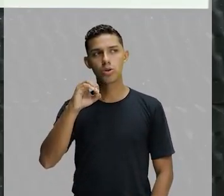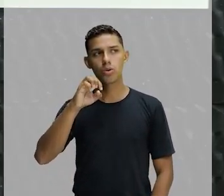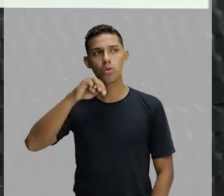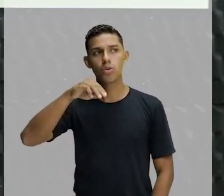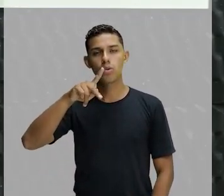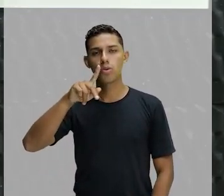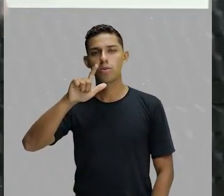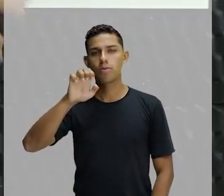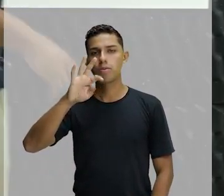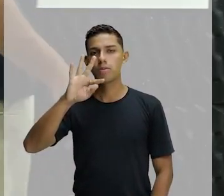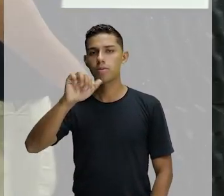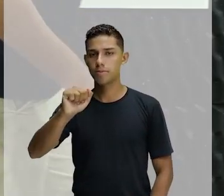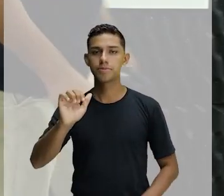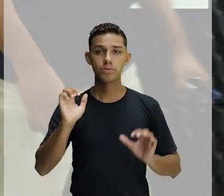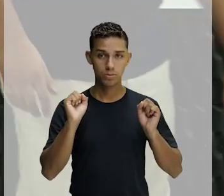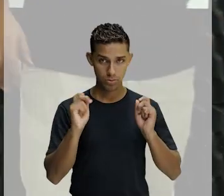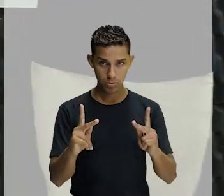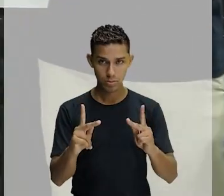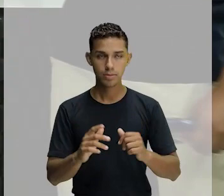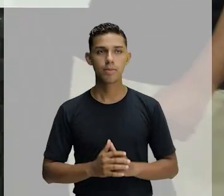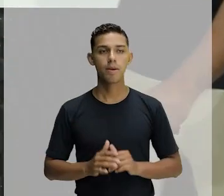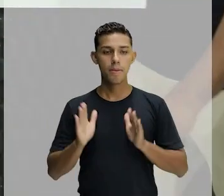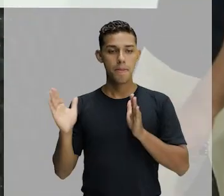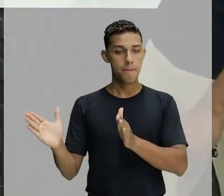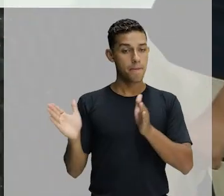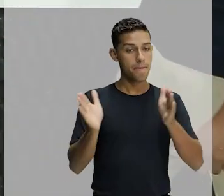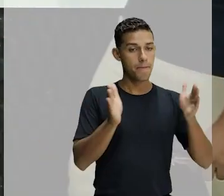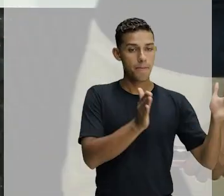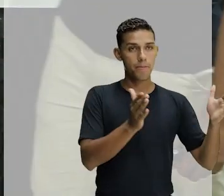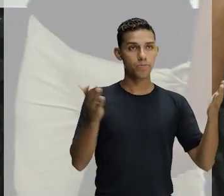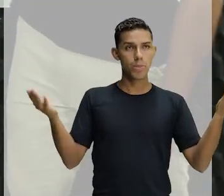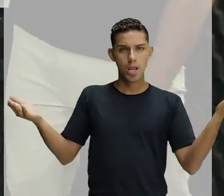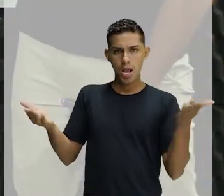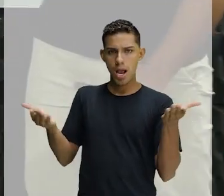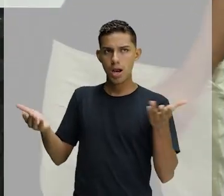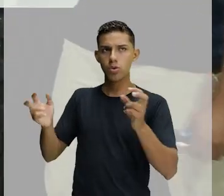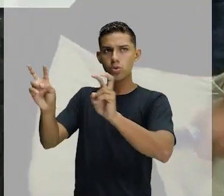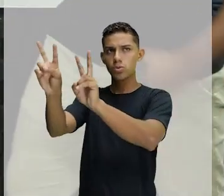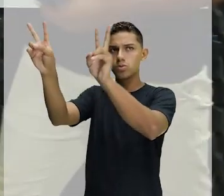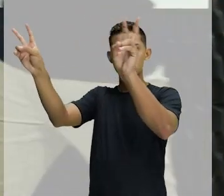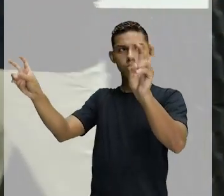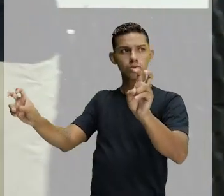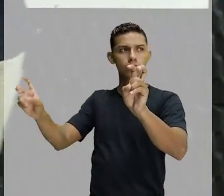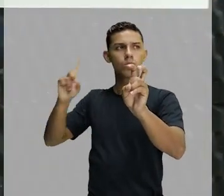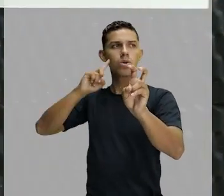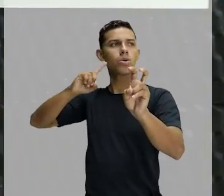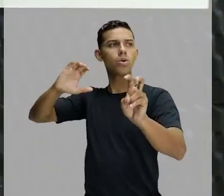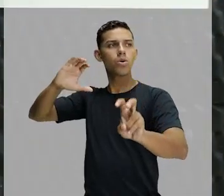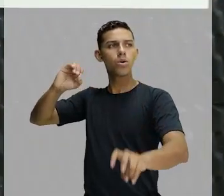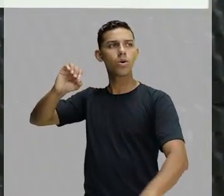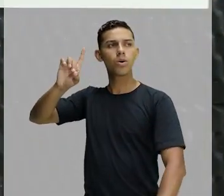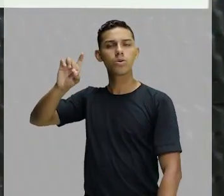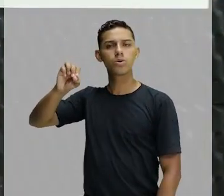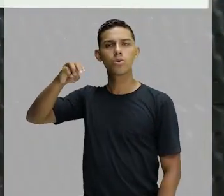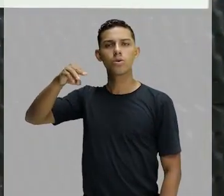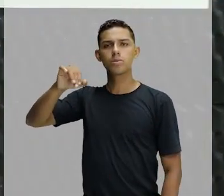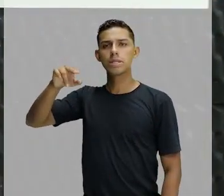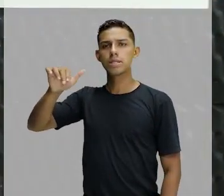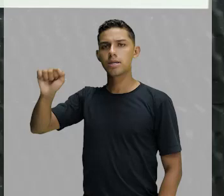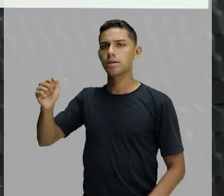codominância? Eu vou dar um exemplo dessa raça de gado aqui, ó, o gado Shorton. Então, no gado Shorton, eu